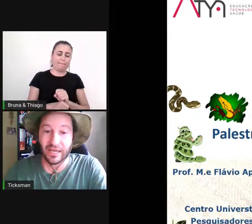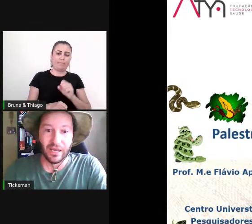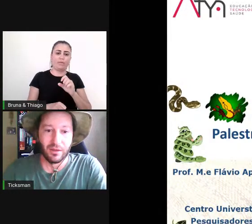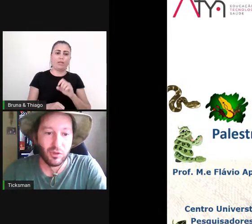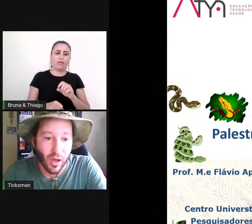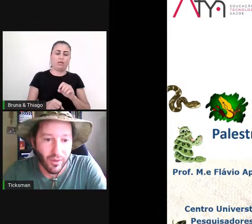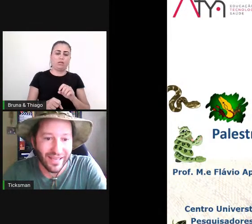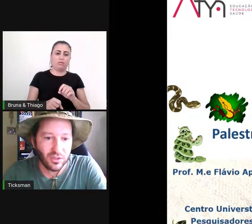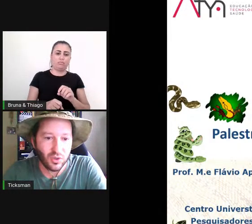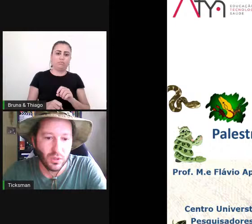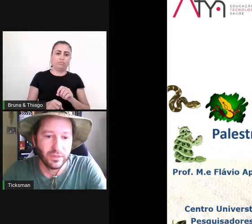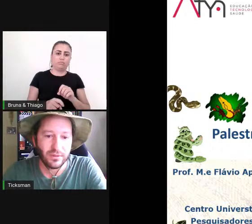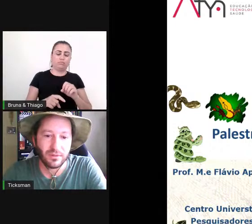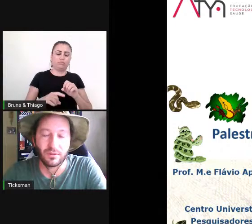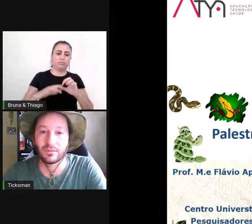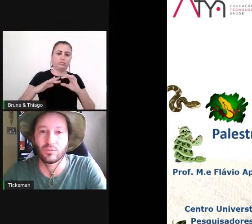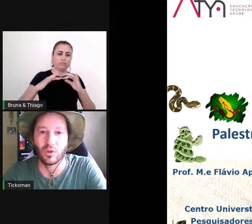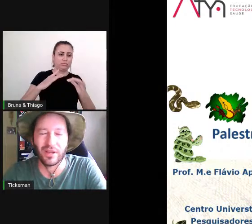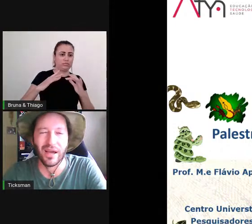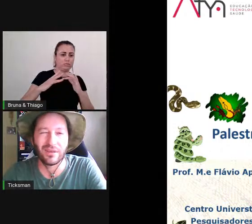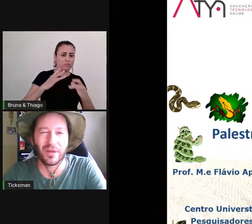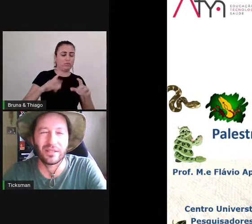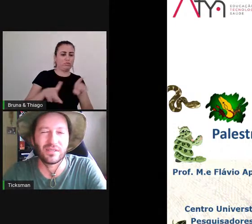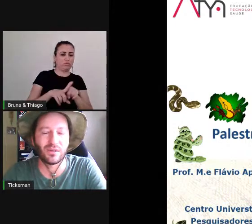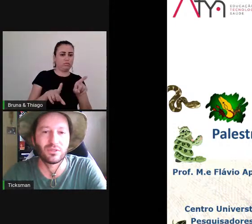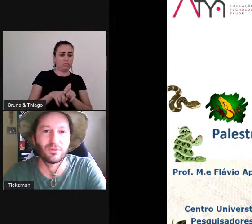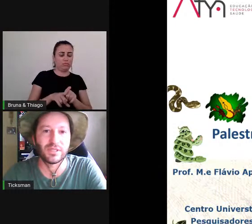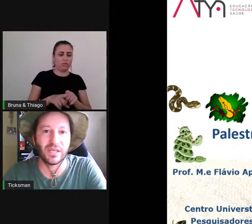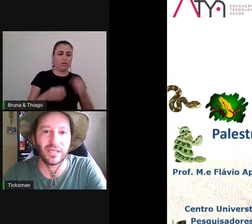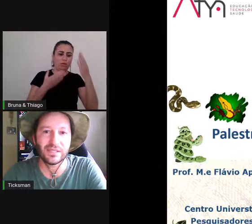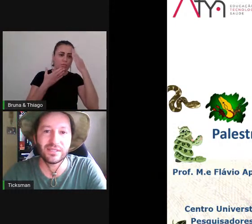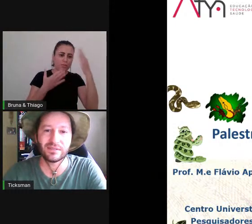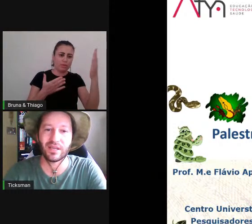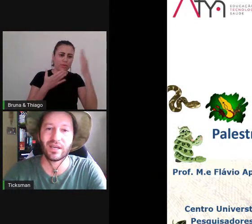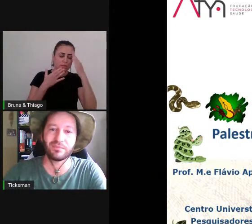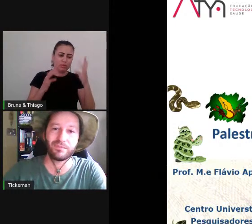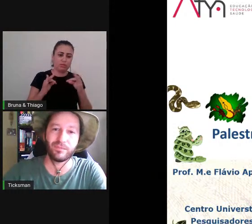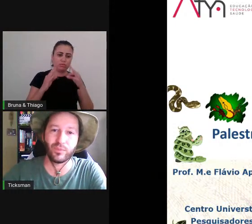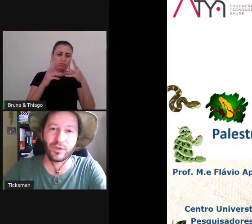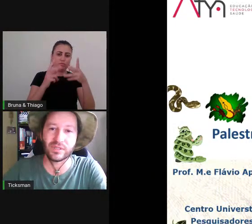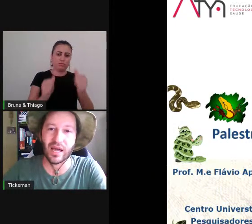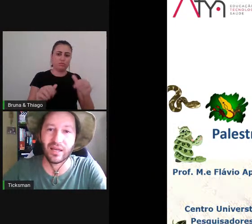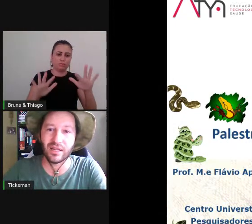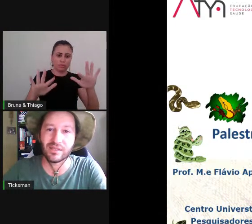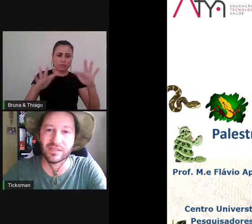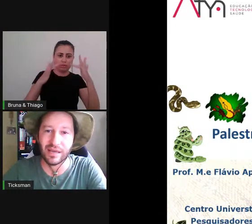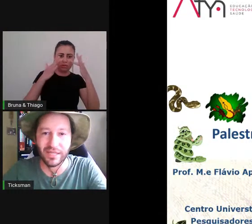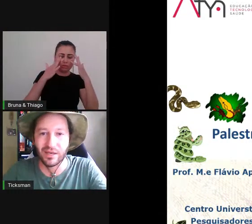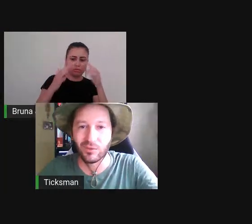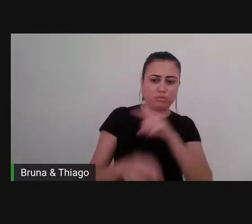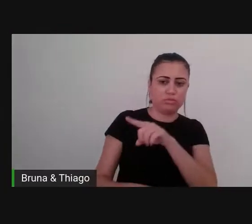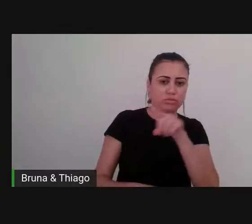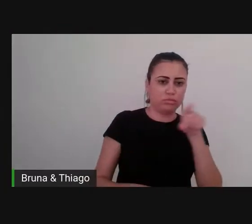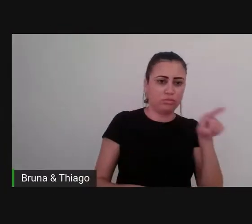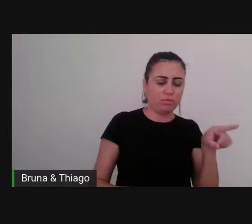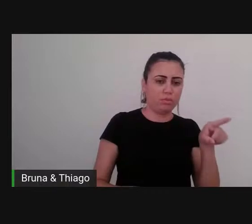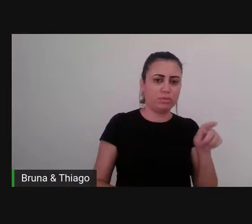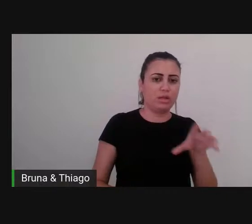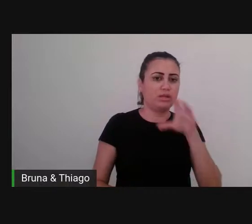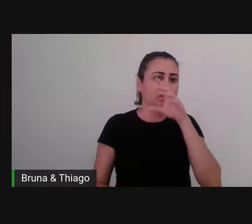também. Pessoal, é isso. Muito obrigado aí pela atenção de vocês, né? Por estar nesse sabadão,